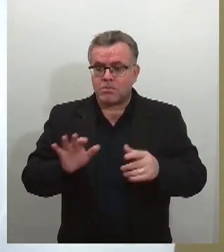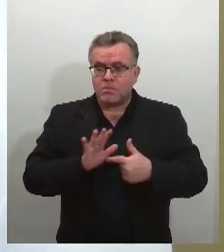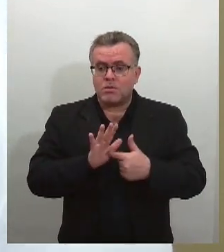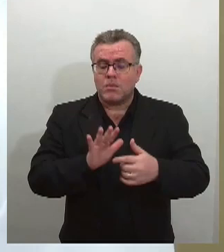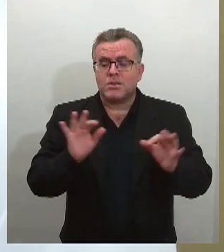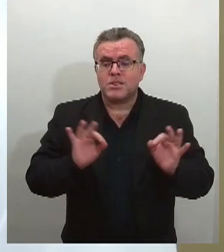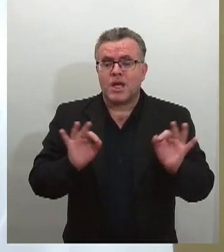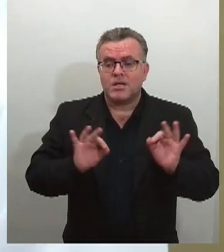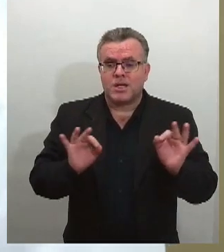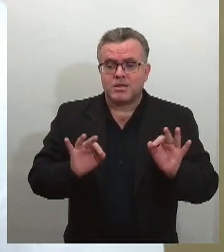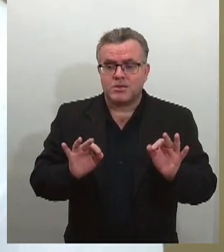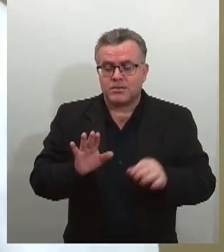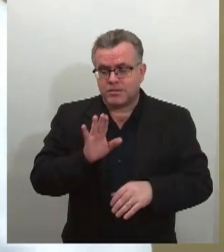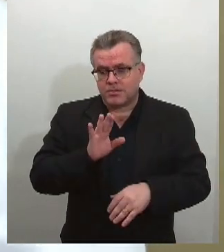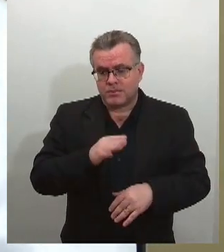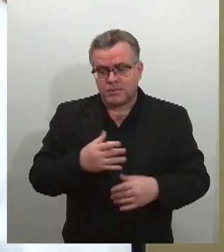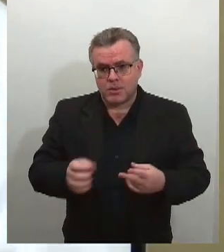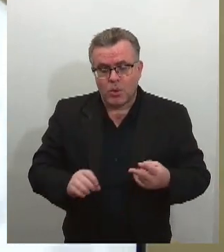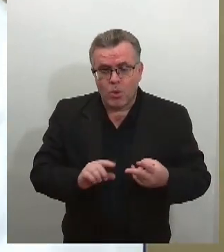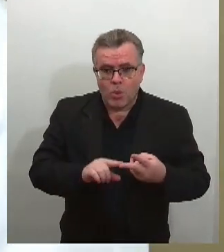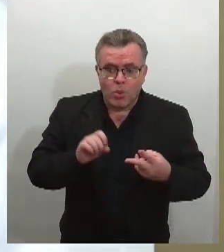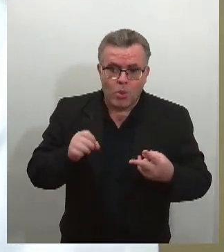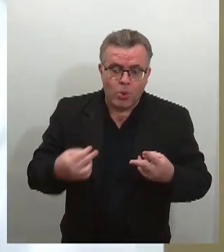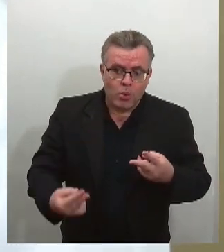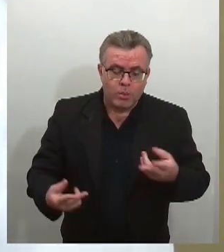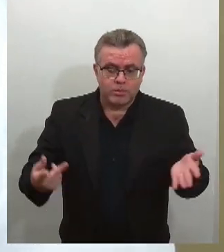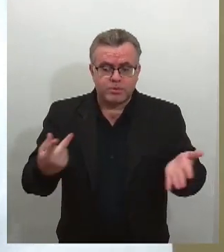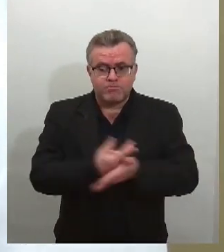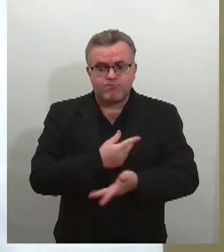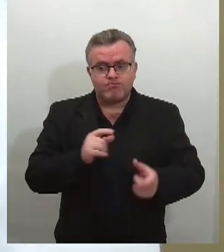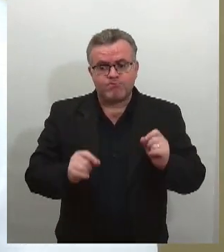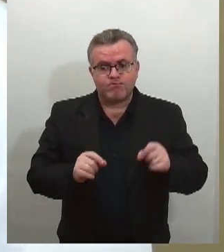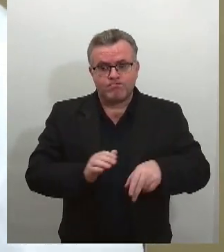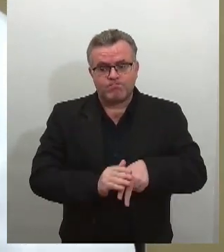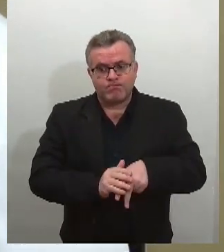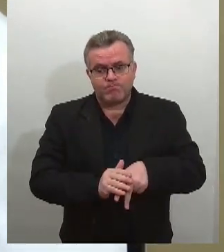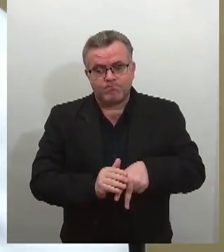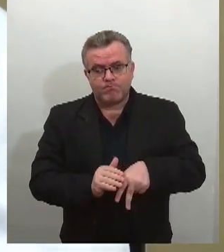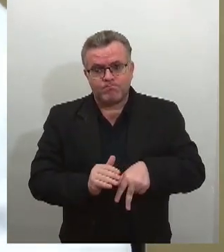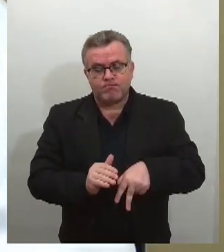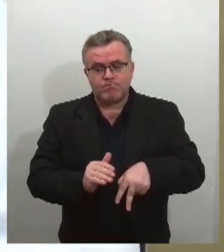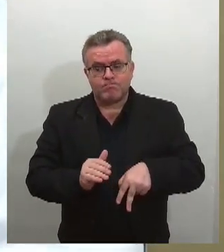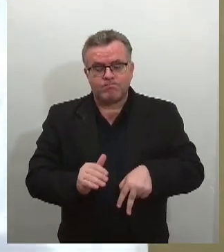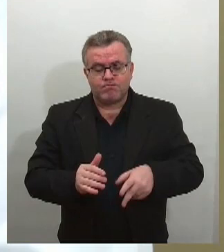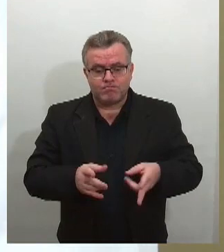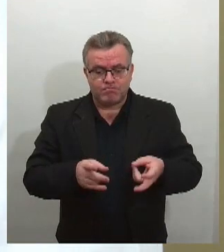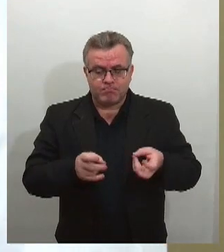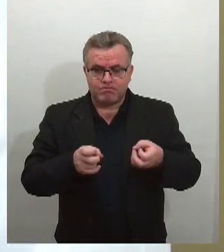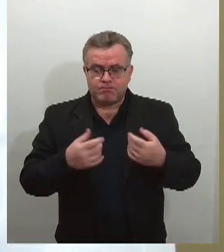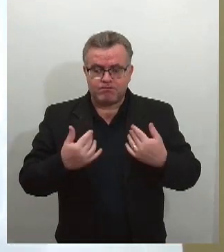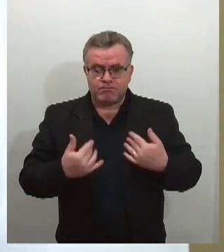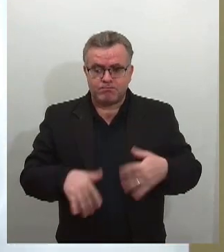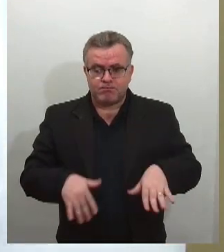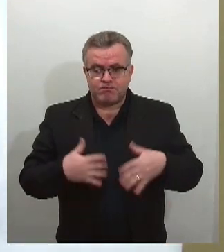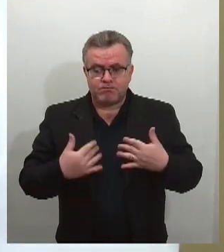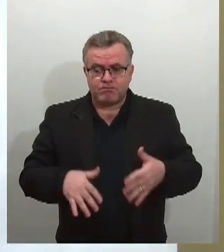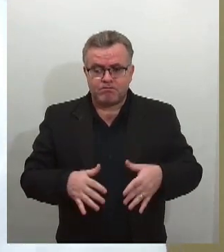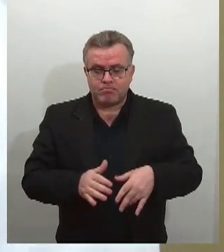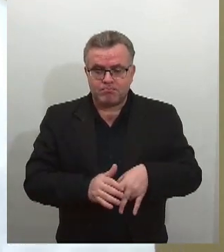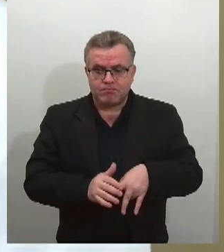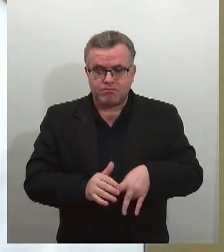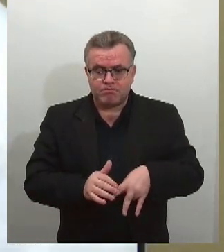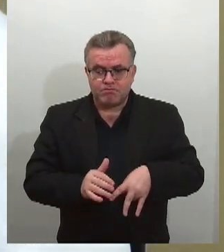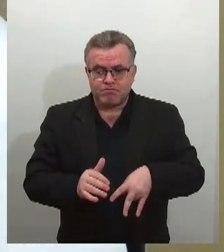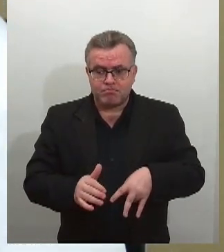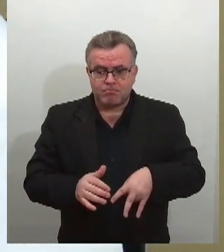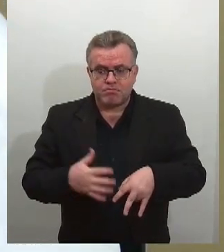assintomática, ou uma trombose que causa um inchaço na perna, você vai ficar com uma perna muito mais inchada que a outra, causa